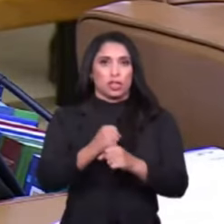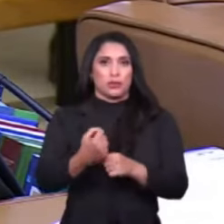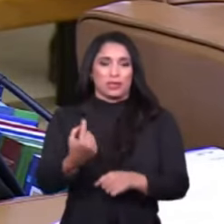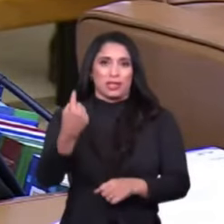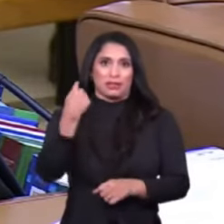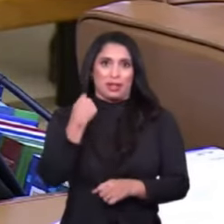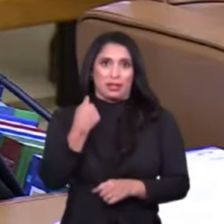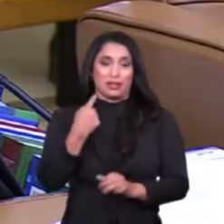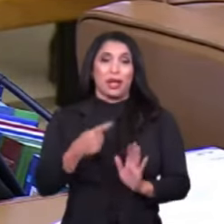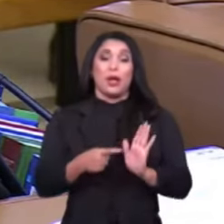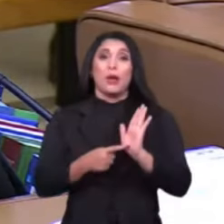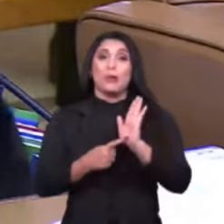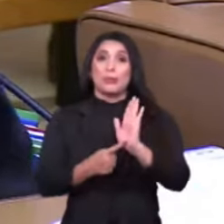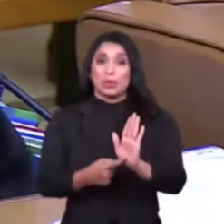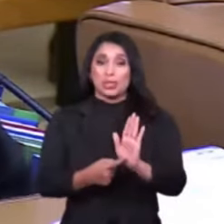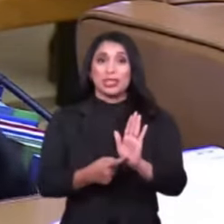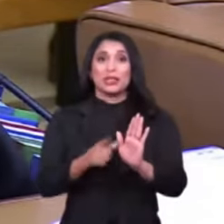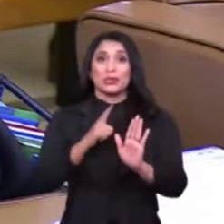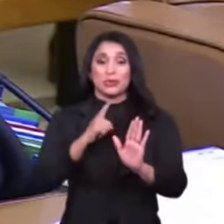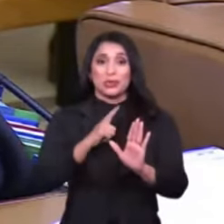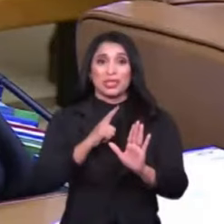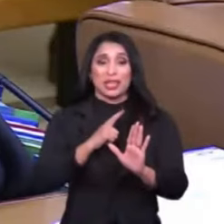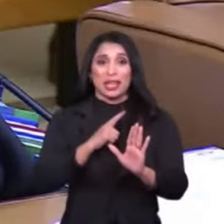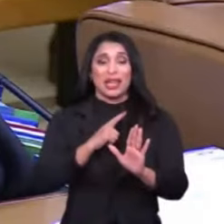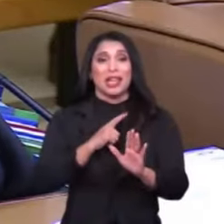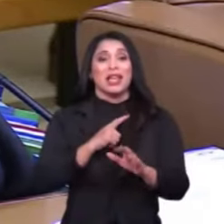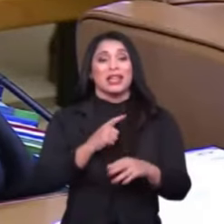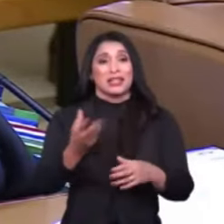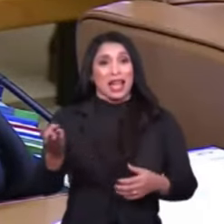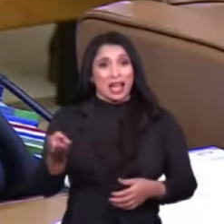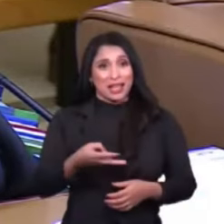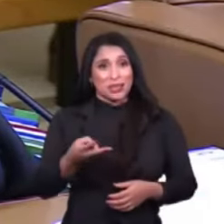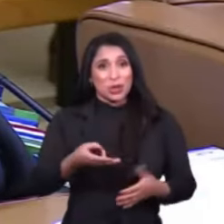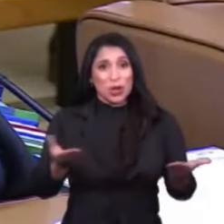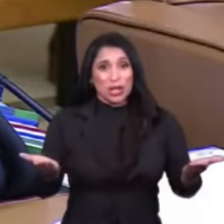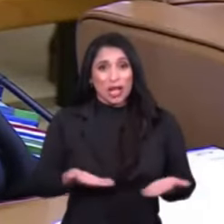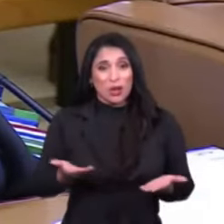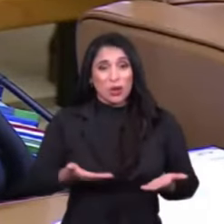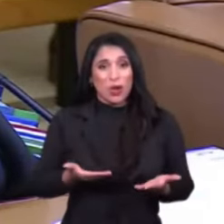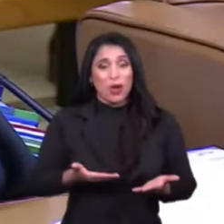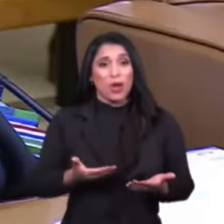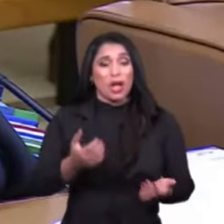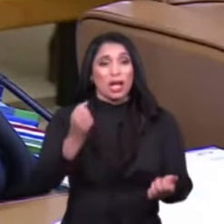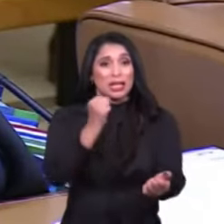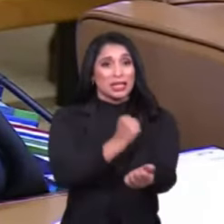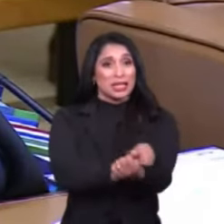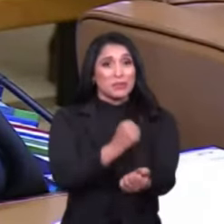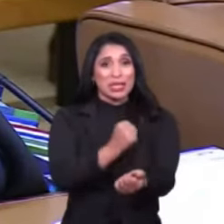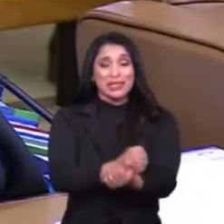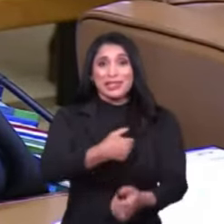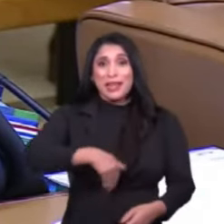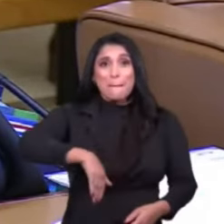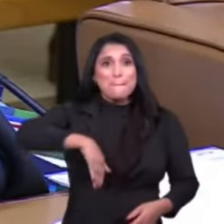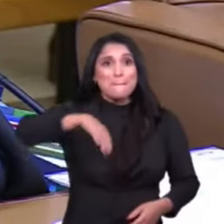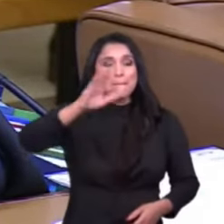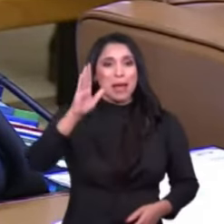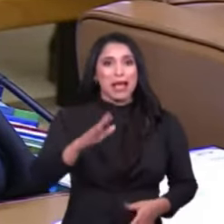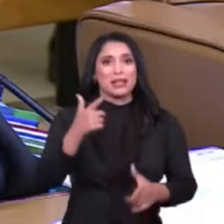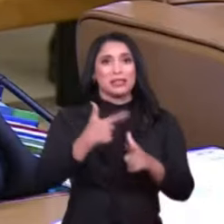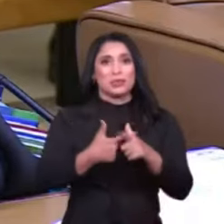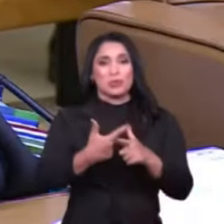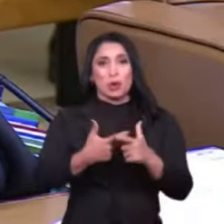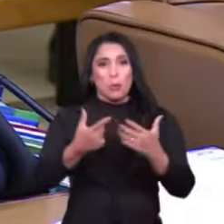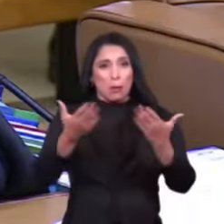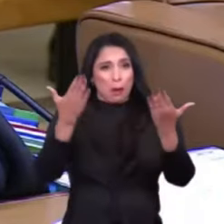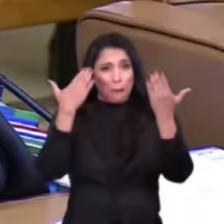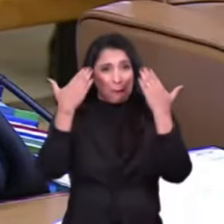claro direcionamento para plantas mais psicoativas e que irão criar maior dependência nos usuários e os